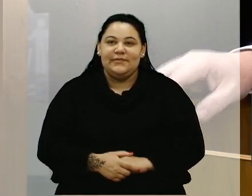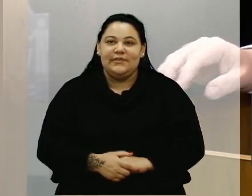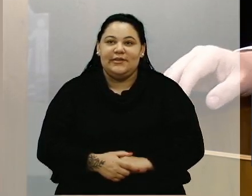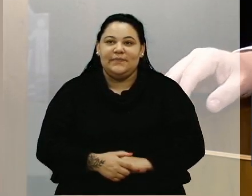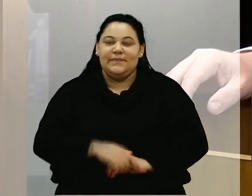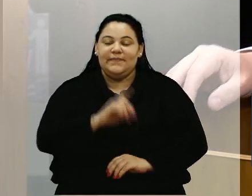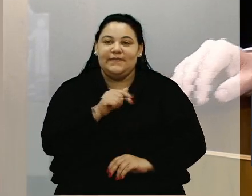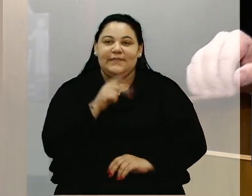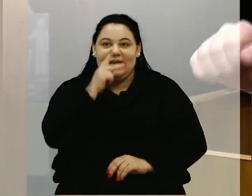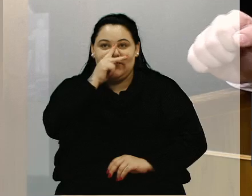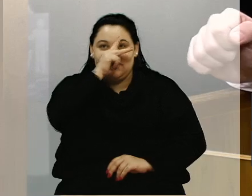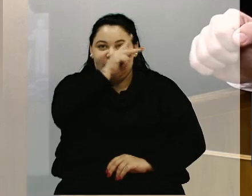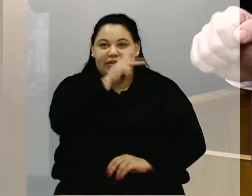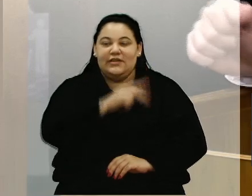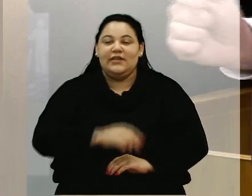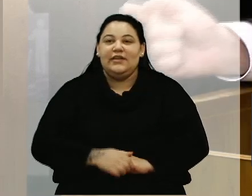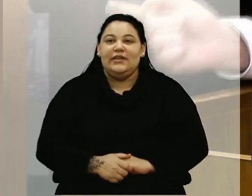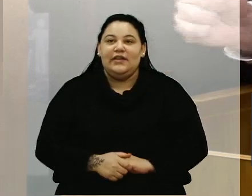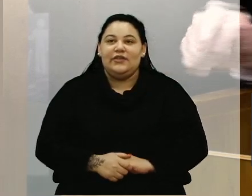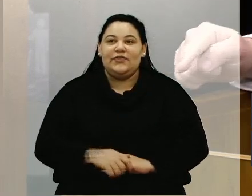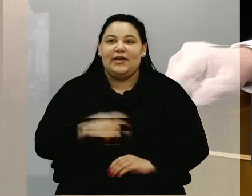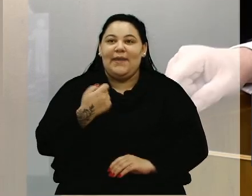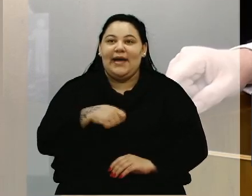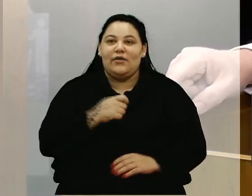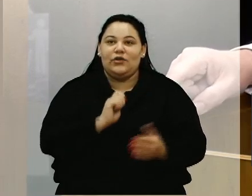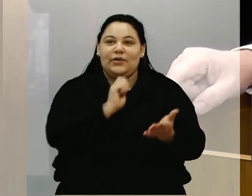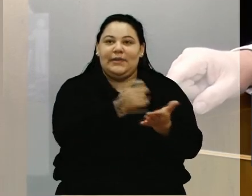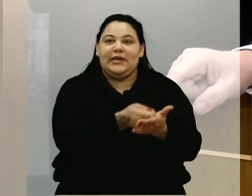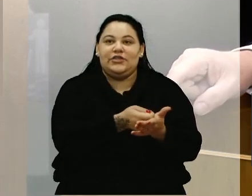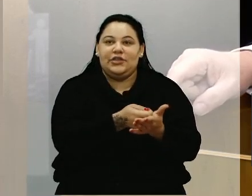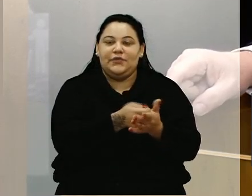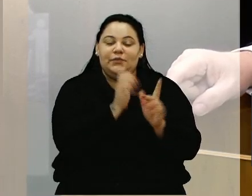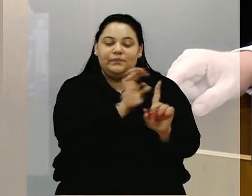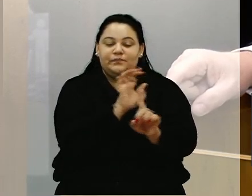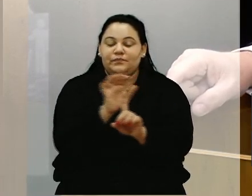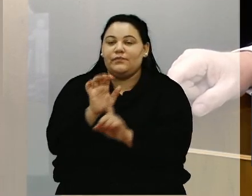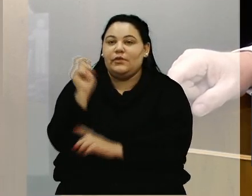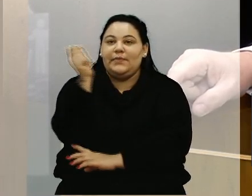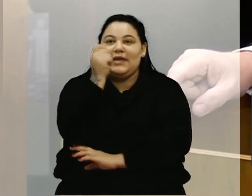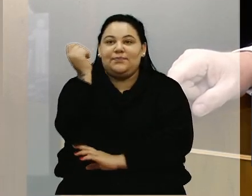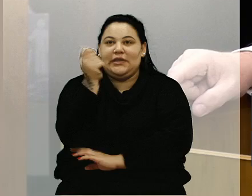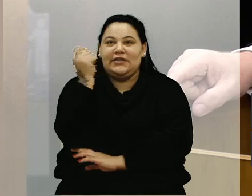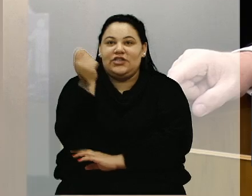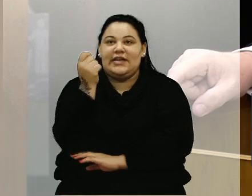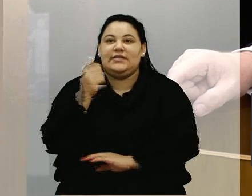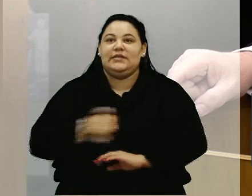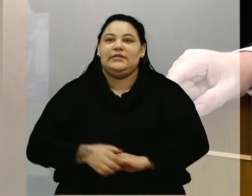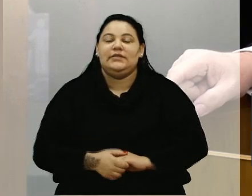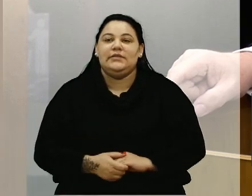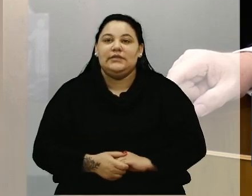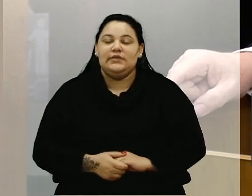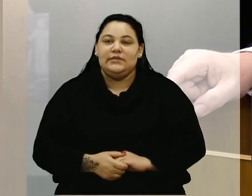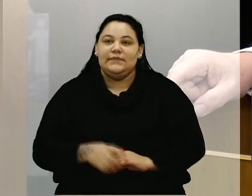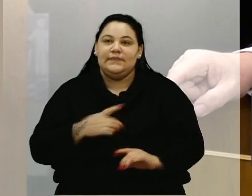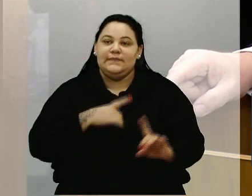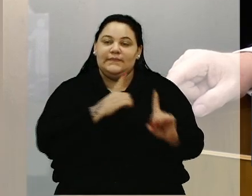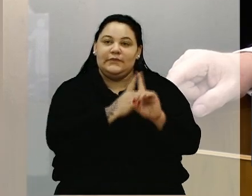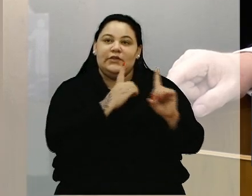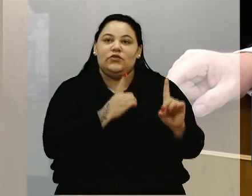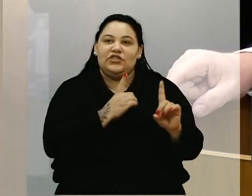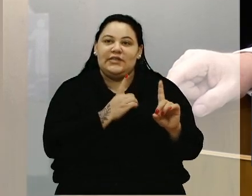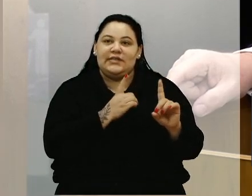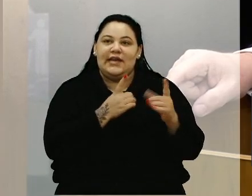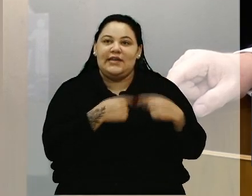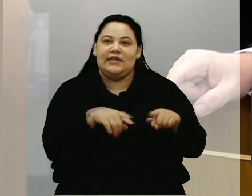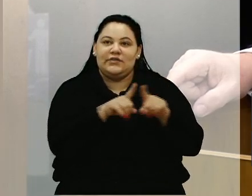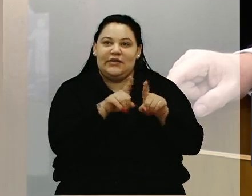a força e a fé de um povo que cruzou um oceano em busca de felicidade